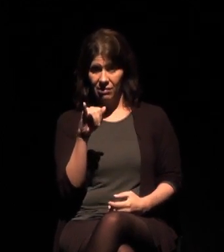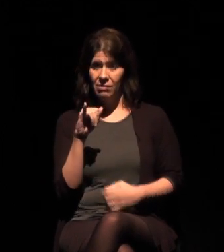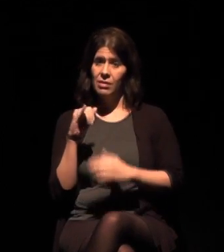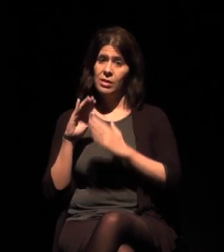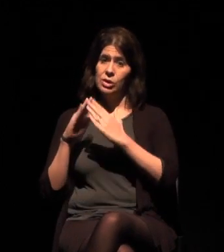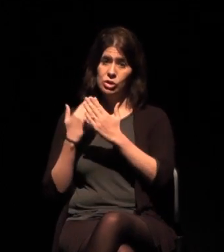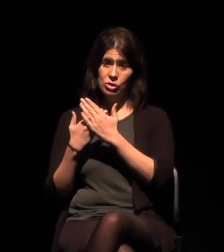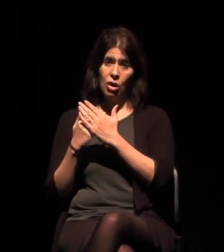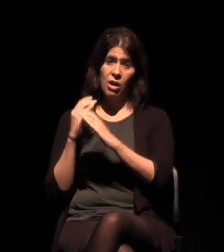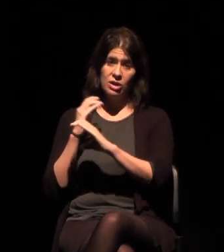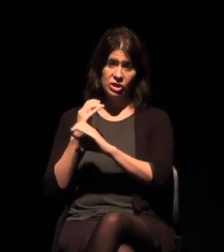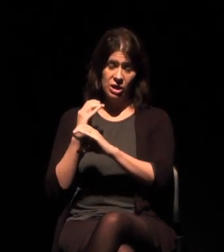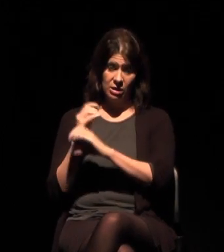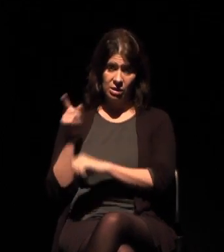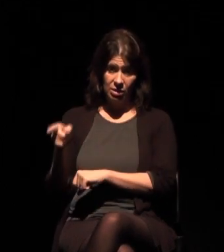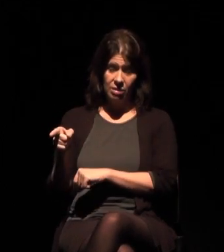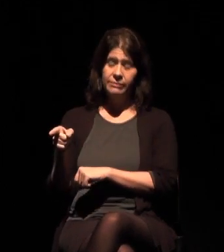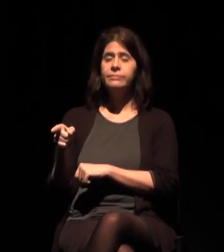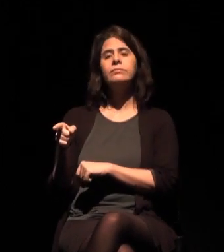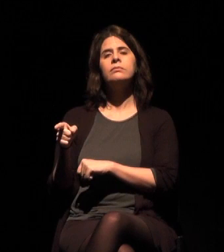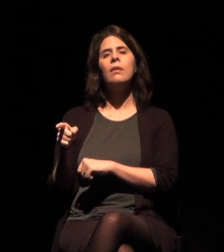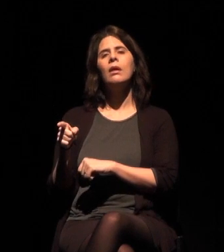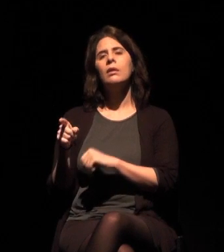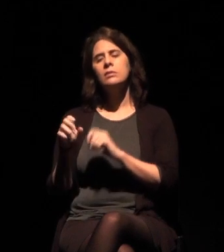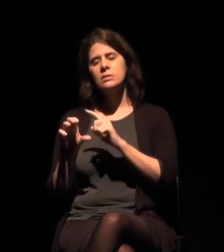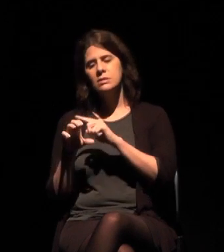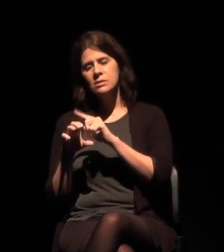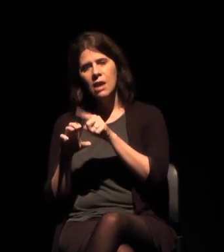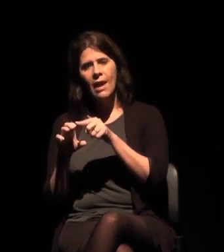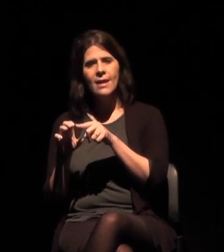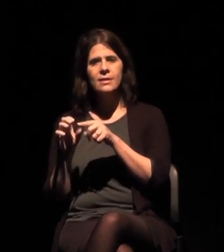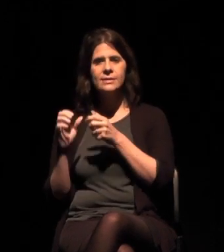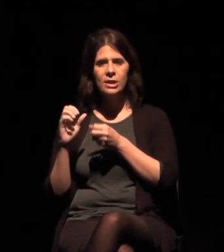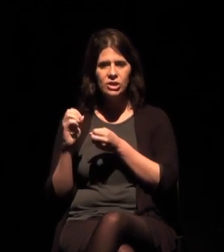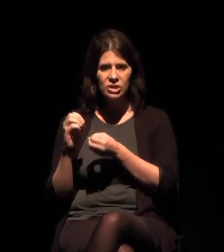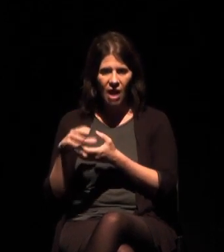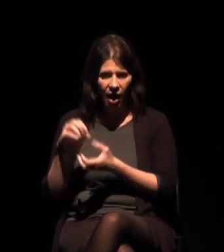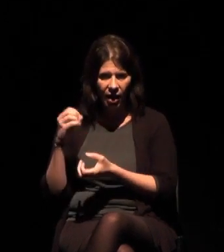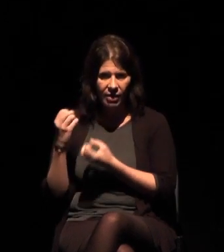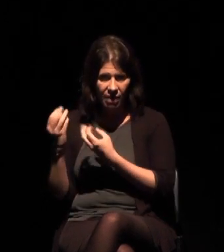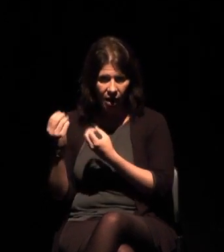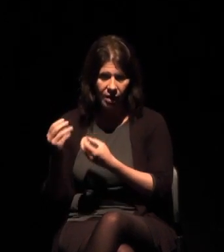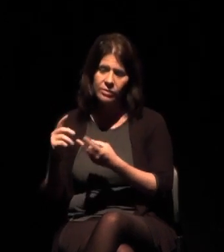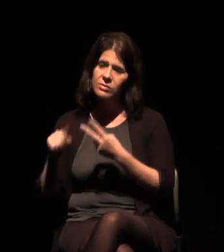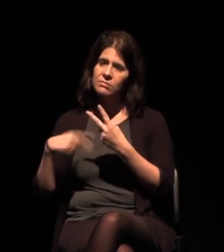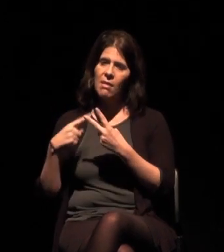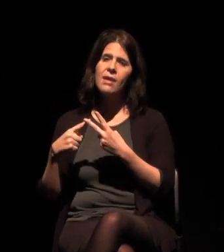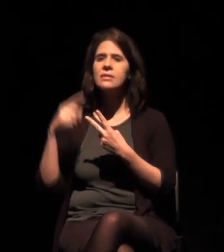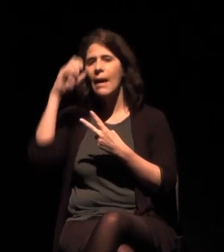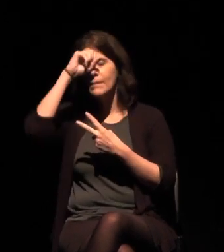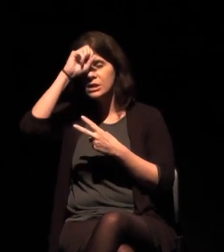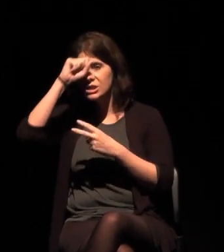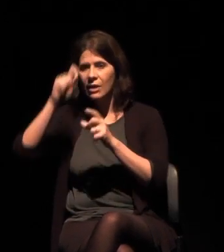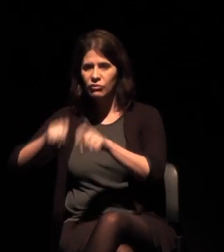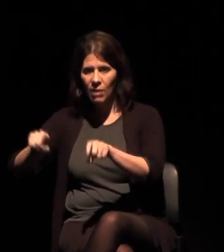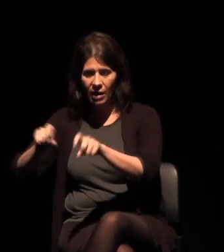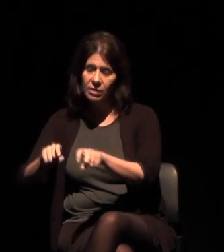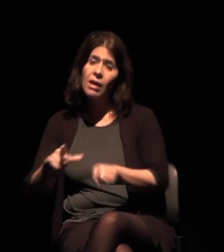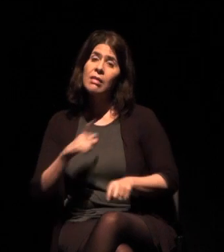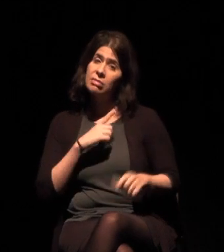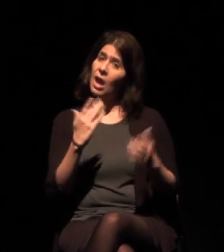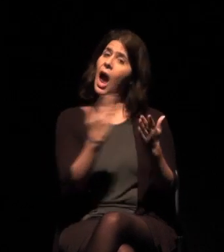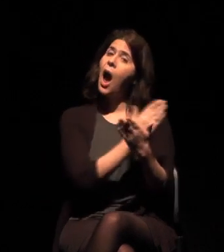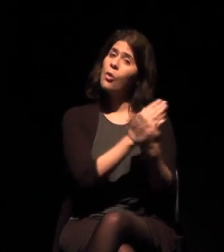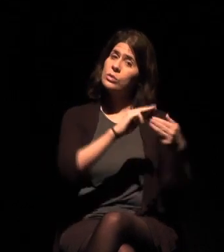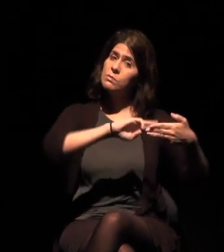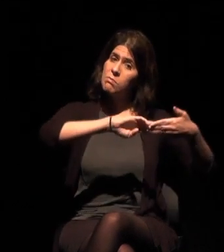de ciência de dados e aprendizado de máquina eu vejo muito interesse de outra de alunos de outras unidades e recebe muitos anos a biologia muito da